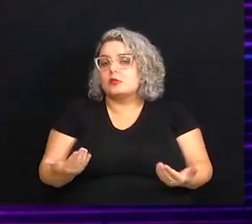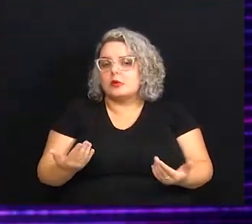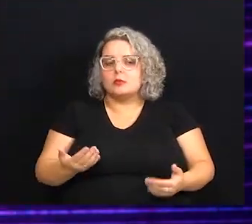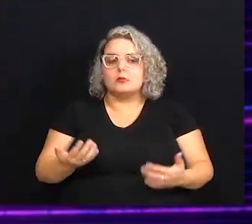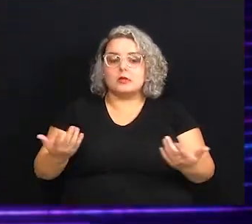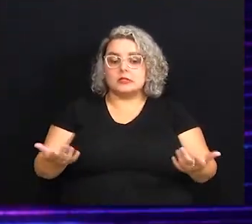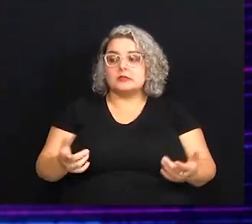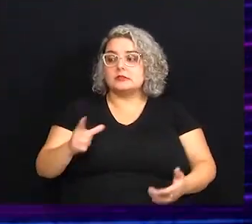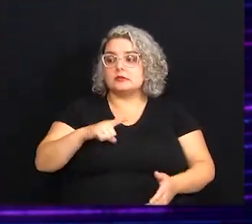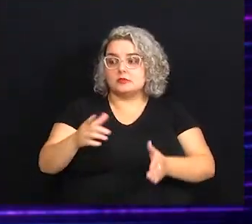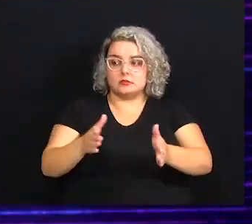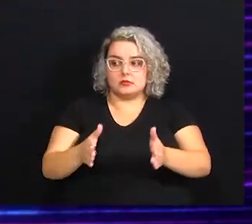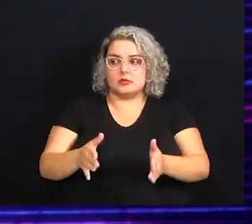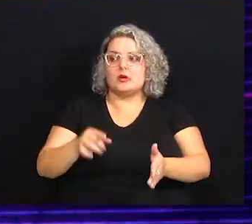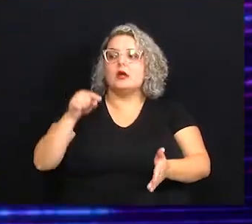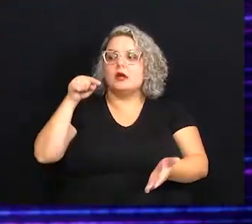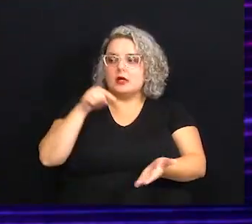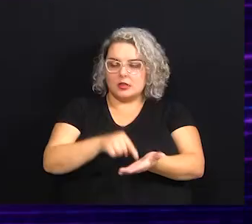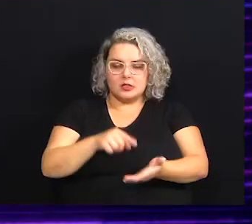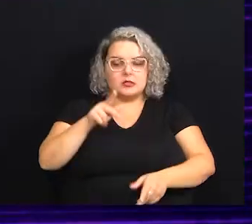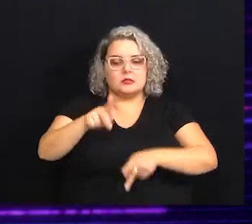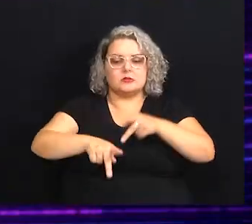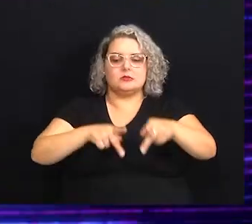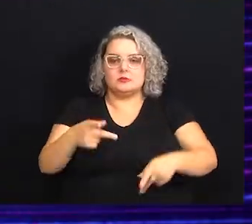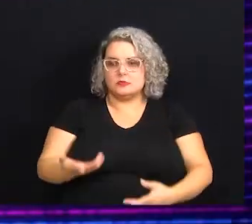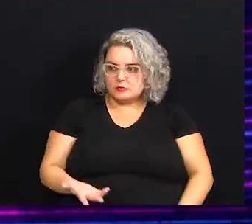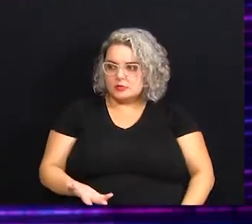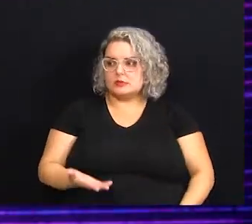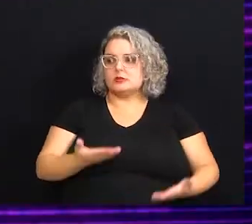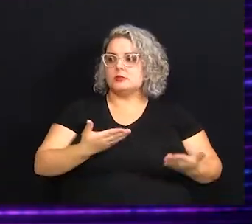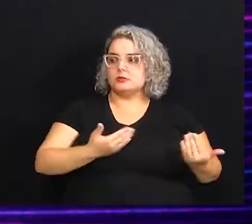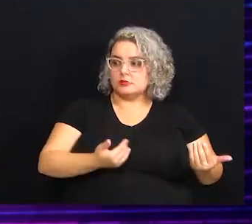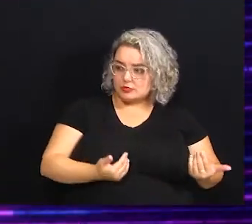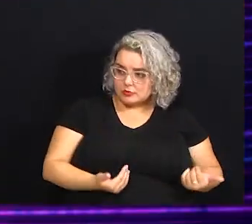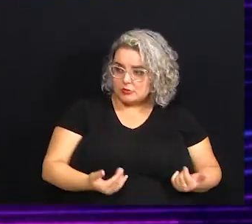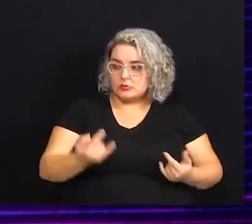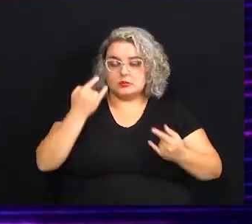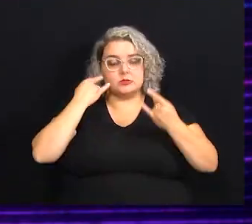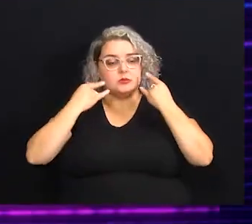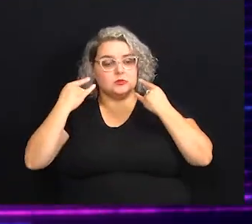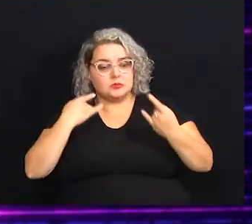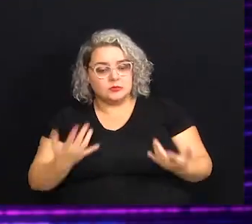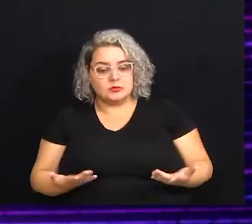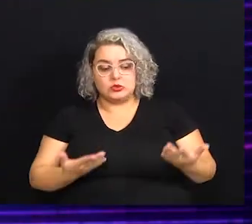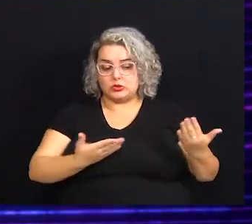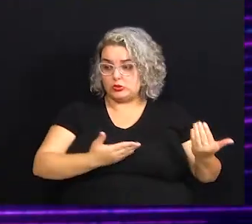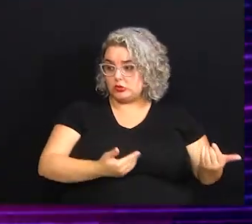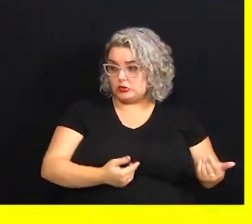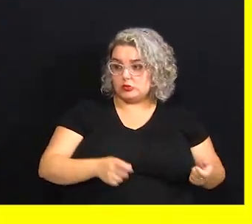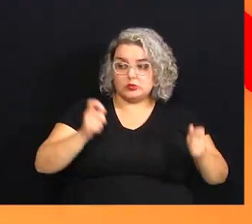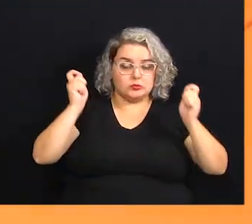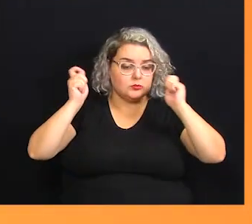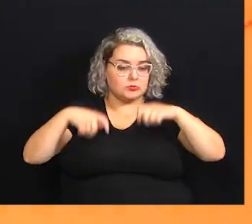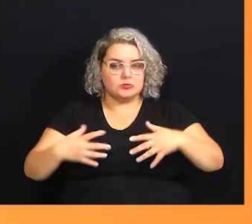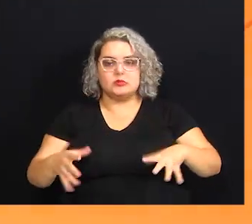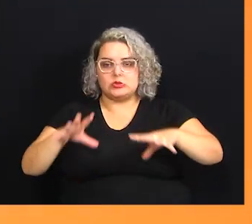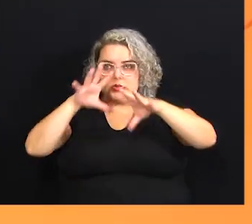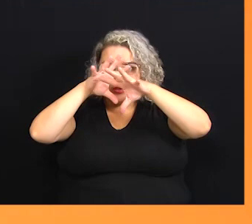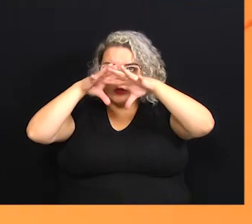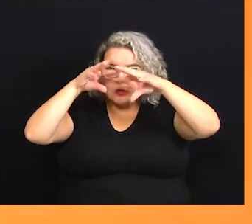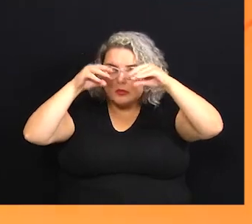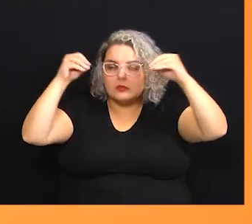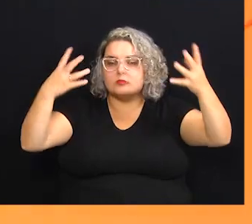partir de um ponto, eu falei, tá, é esse o público que eu quero atingir, são jovens interessados, são jovens com a capacidade de